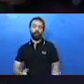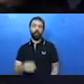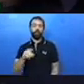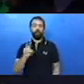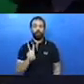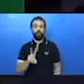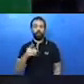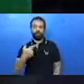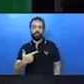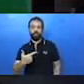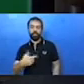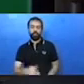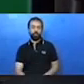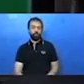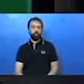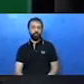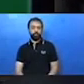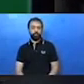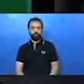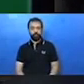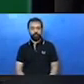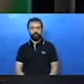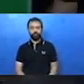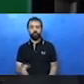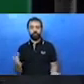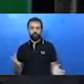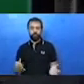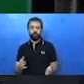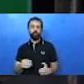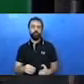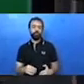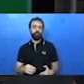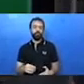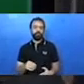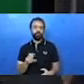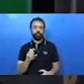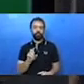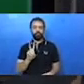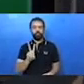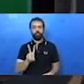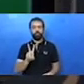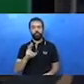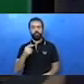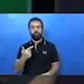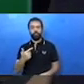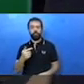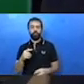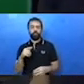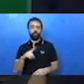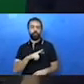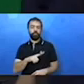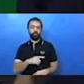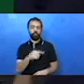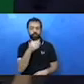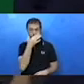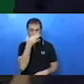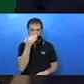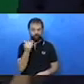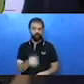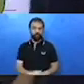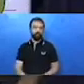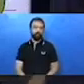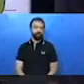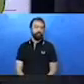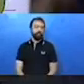27ª. Então, na bandeira de hoje, há 27 estrelas na bandeira atual do Brasil.